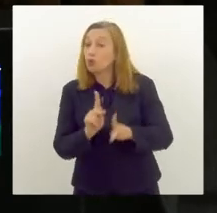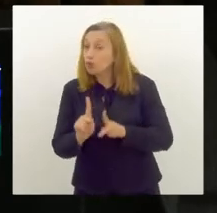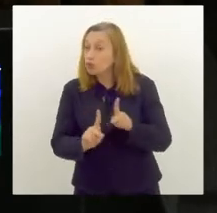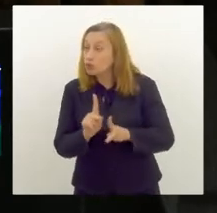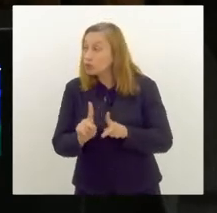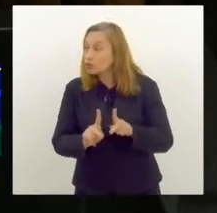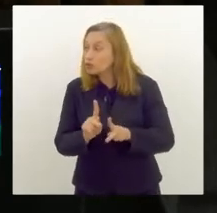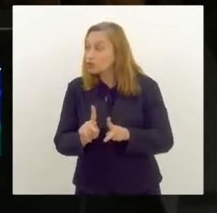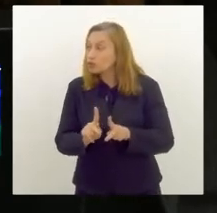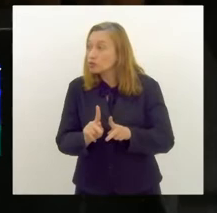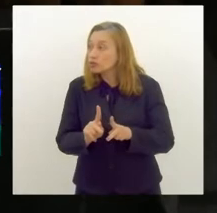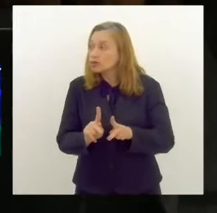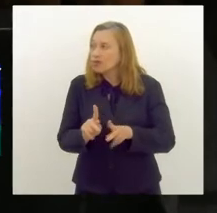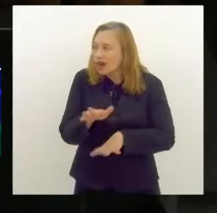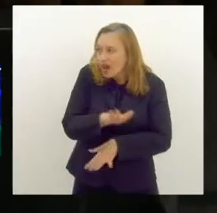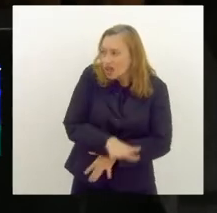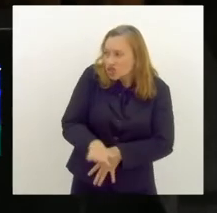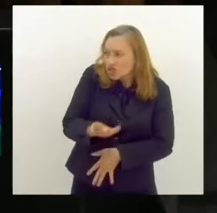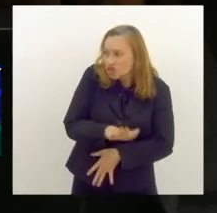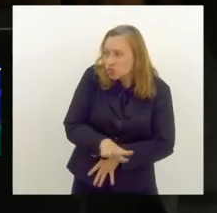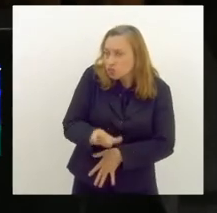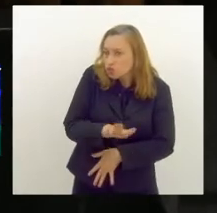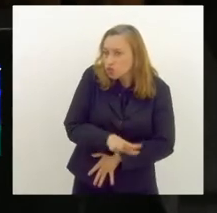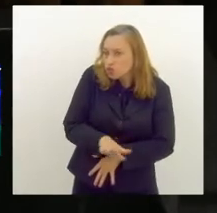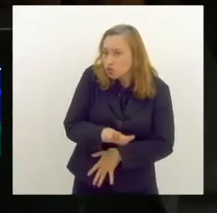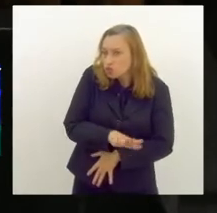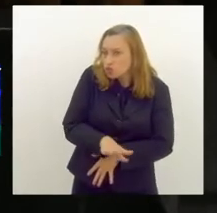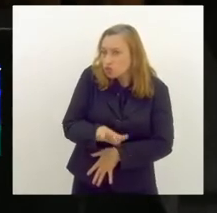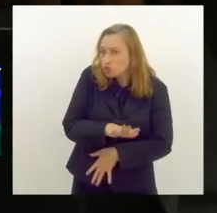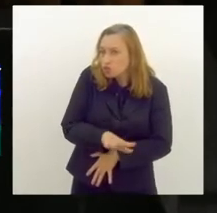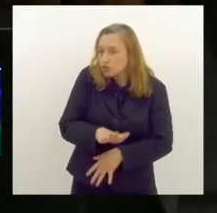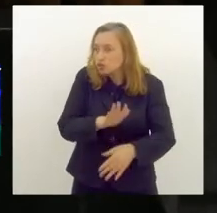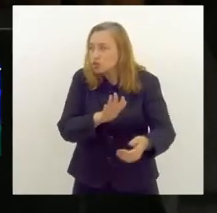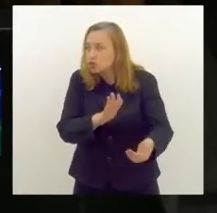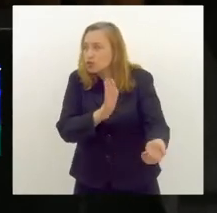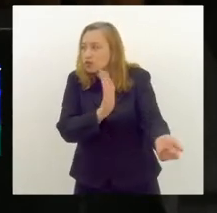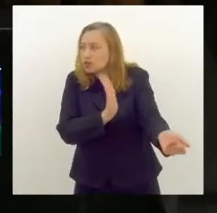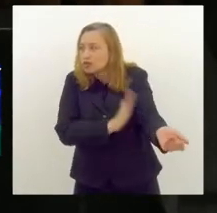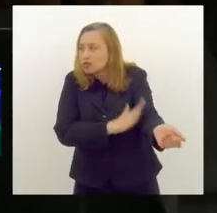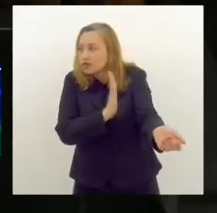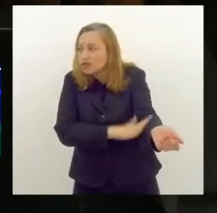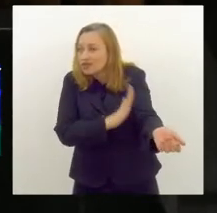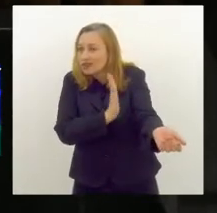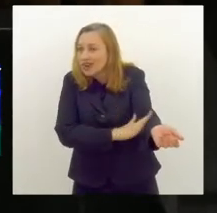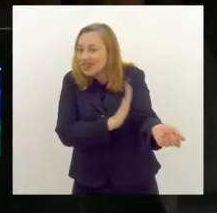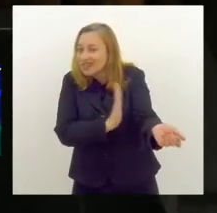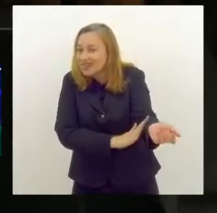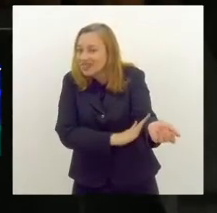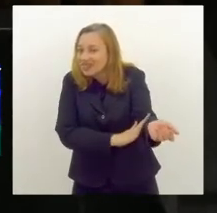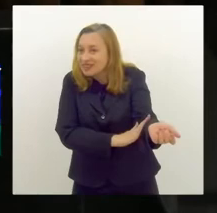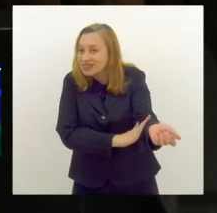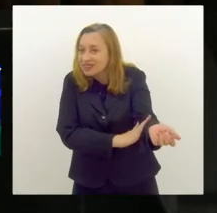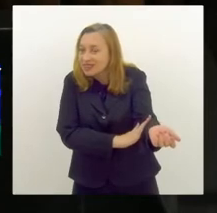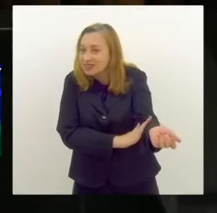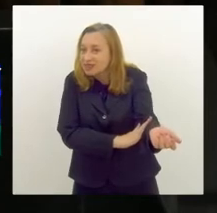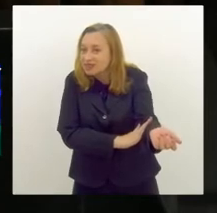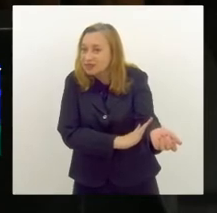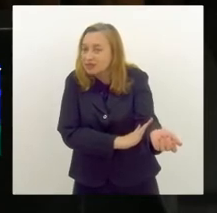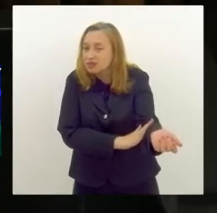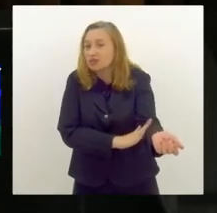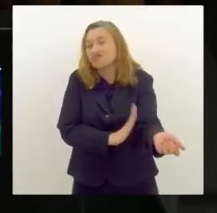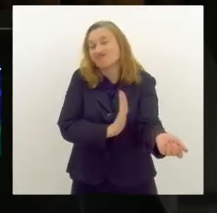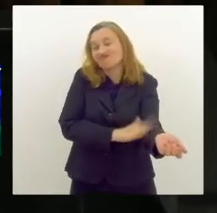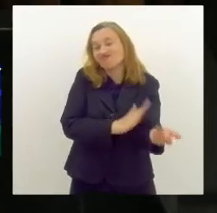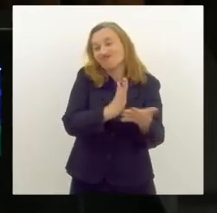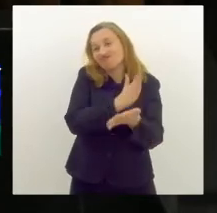com as crianças sendo viciadas e tendo nesse vício,